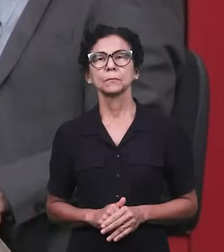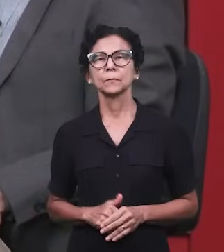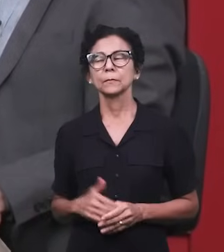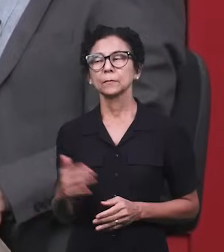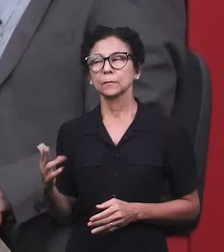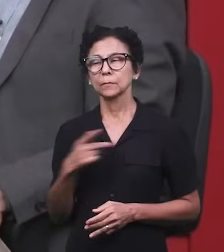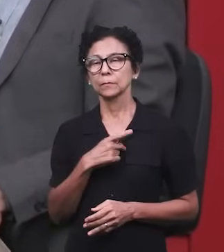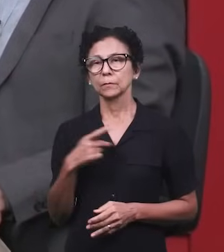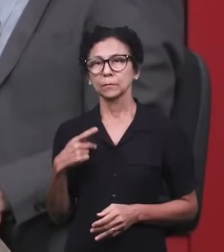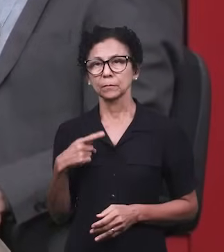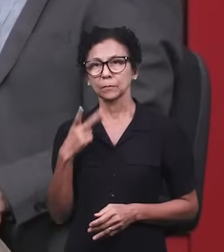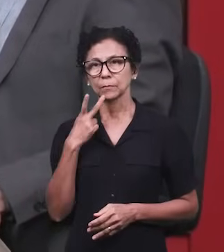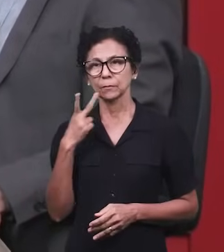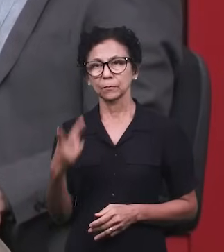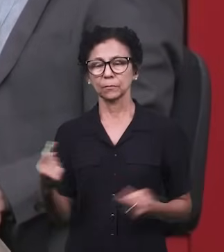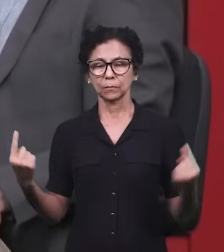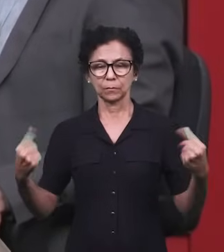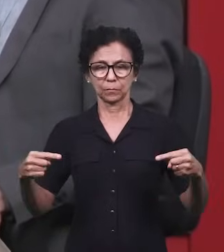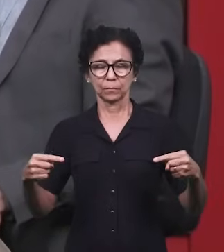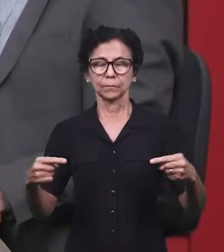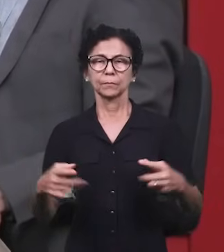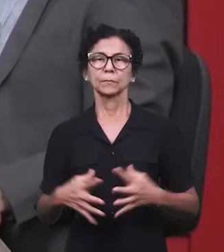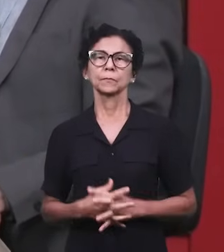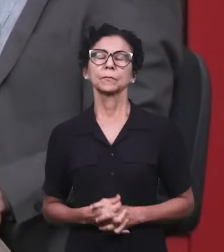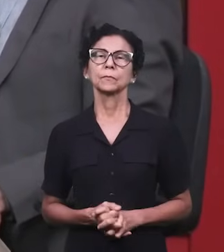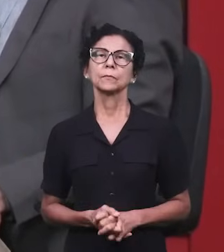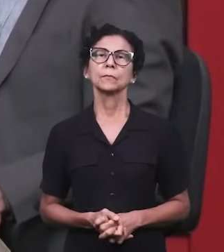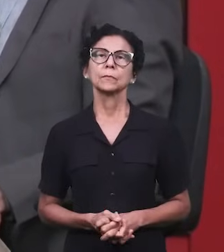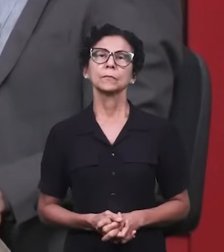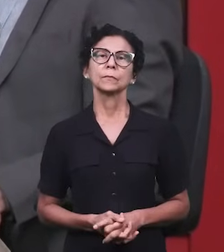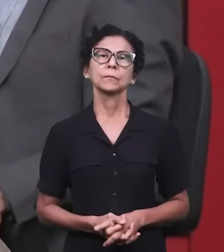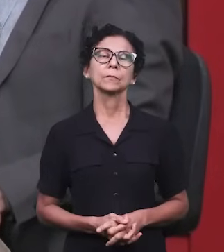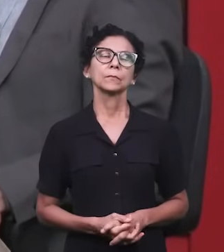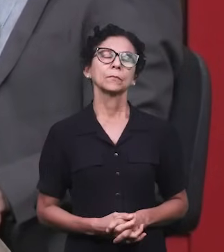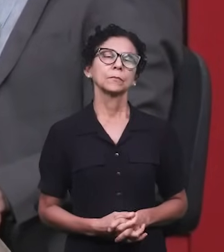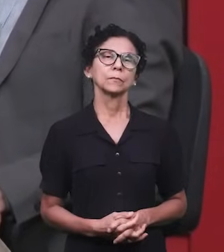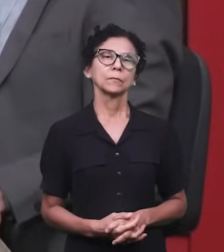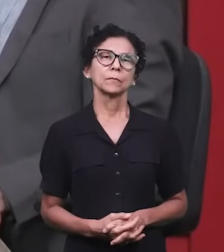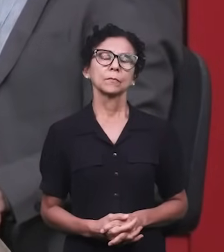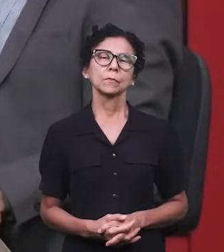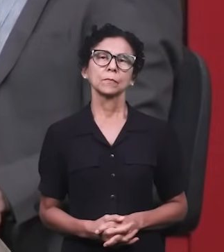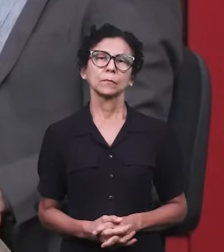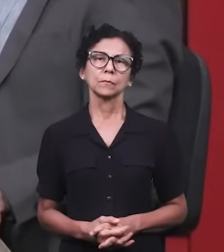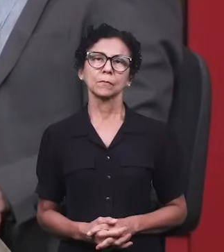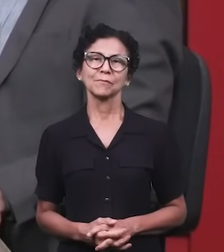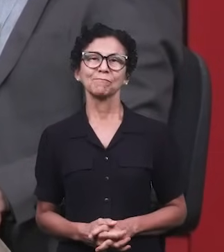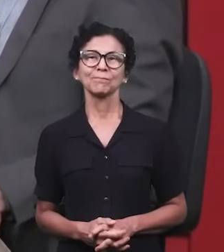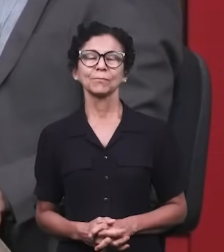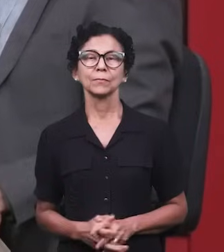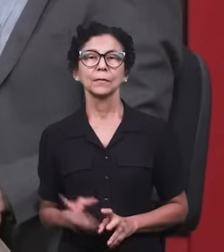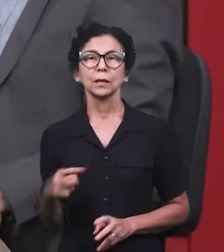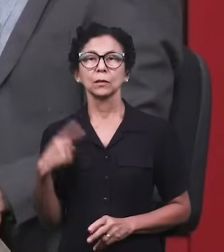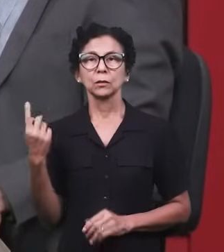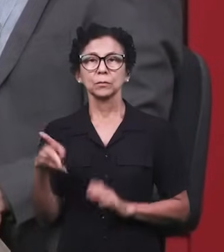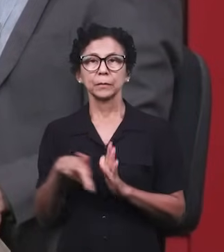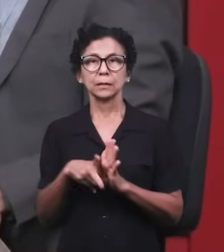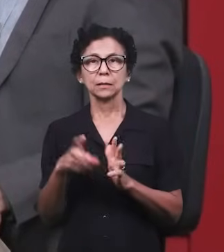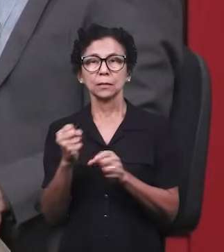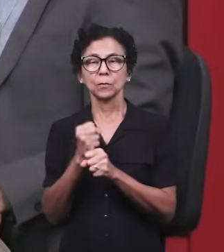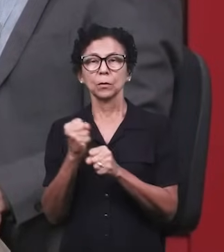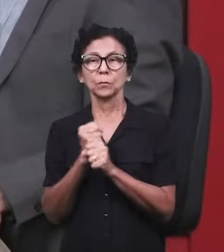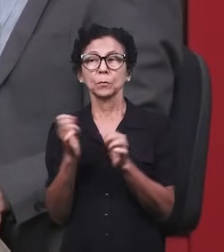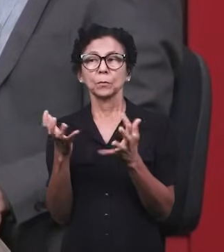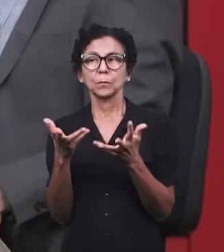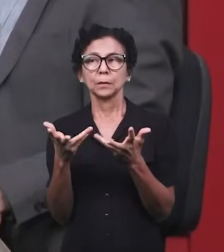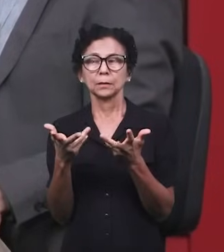as oposições. E eu queria ampliar, porque nós vivemos uma obra tão maravilhosa e vivemos